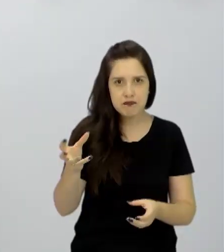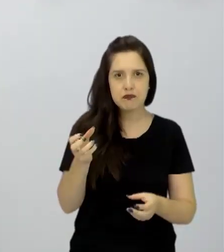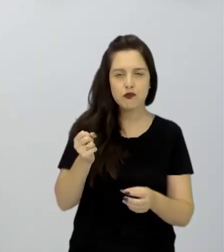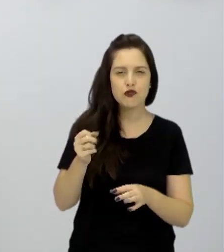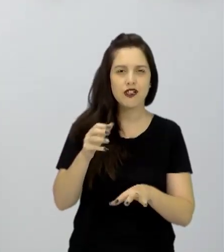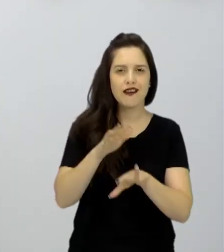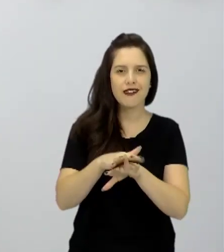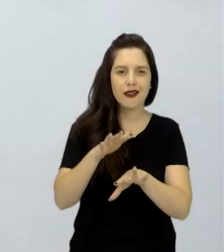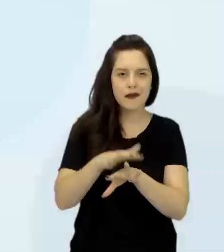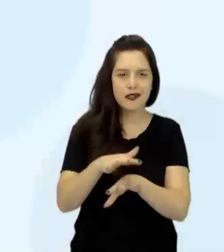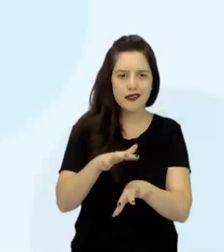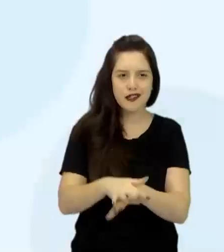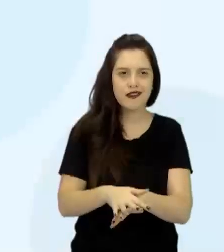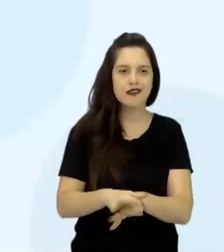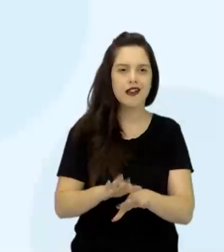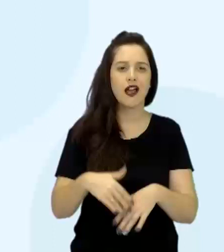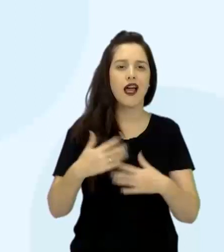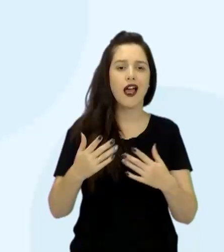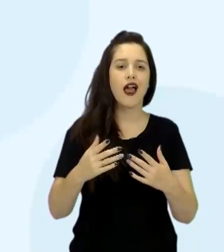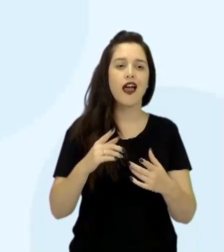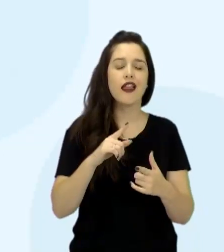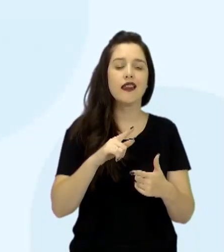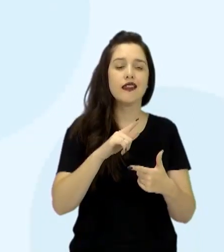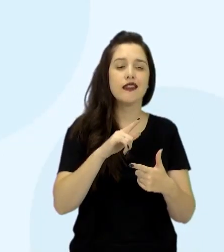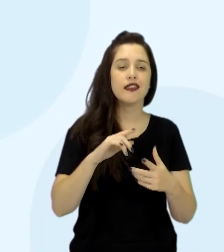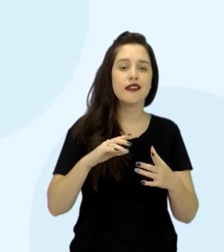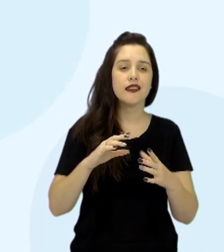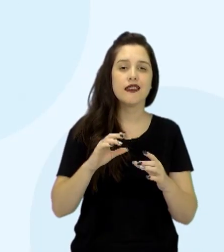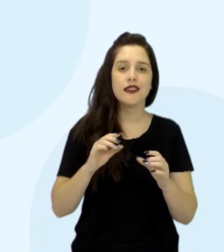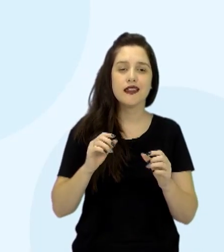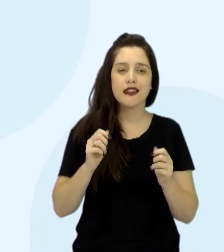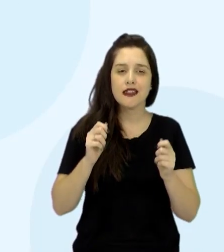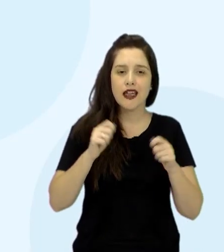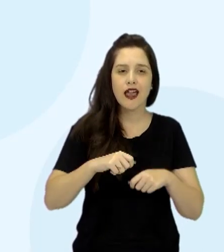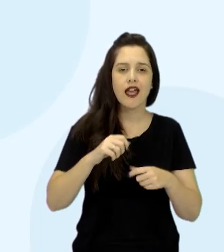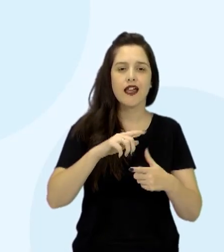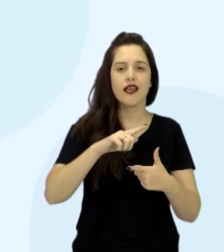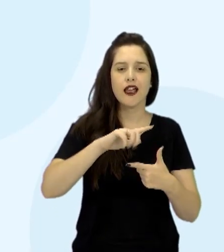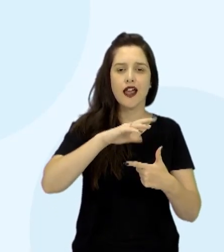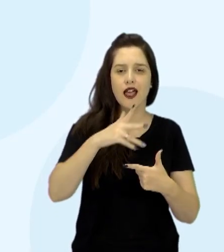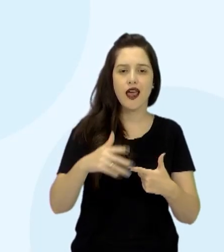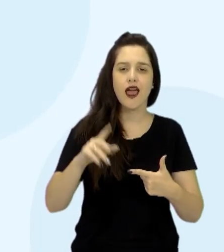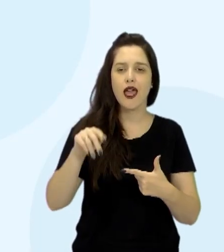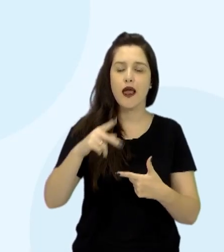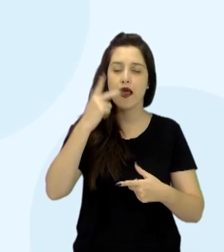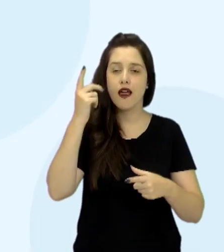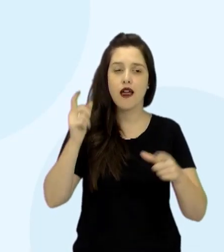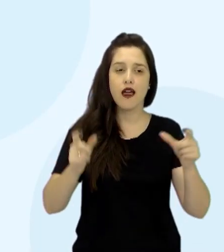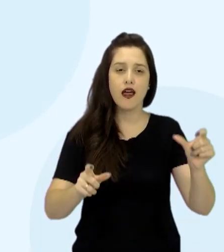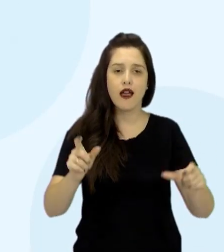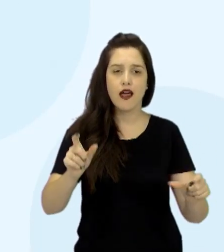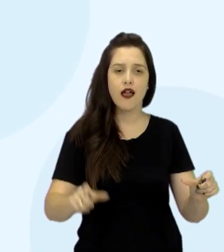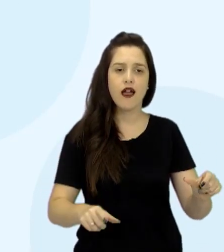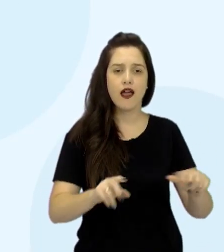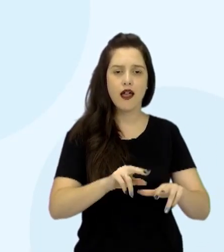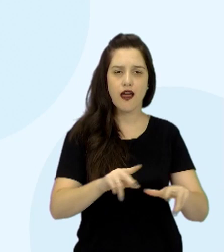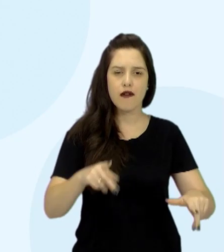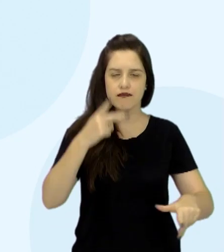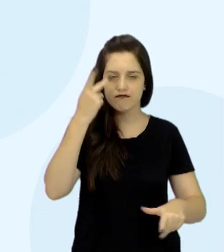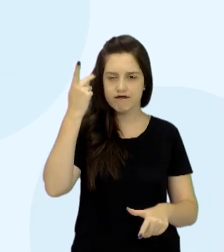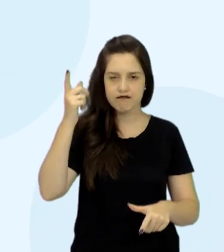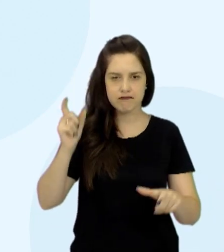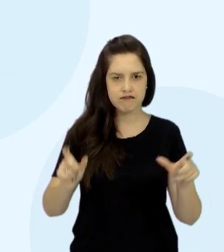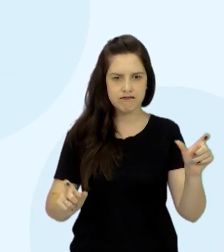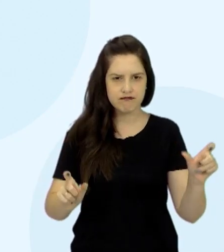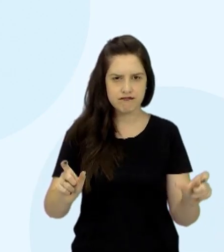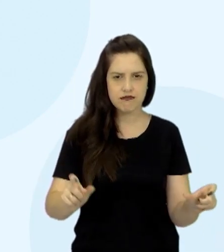Densidade demográfica. A densidade demográfica ou densidade populacional é um índice muito útil para as políticas públicas, pois